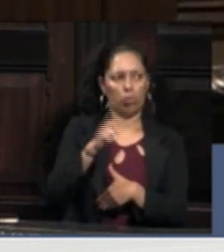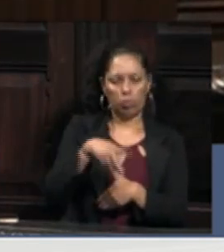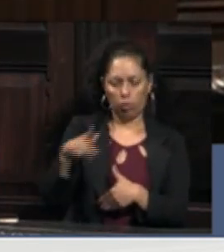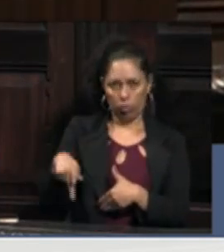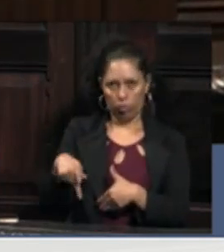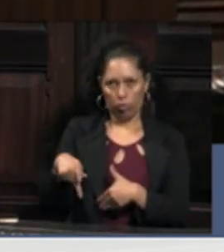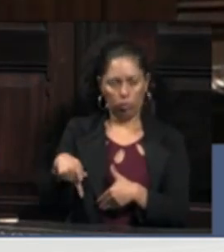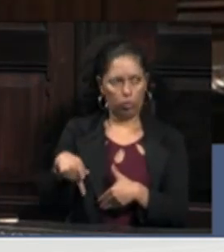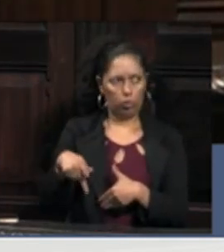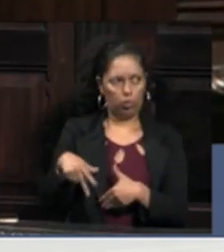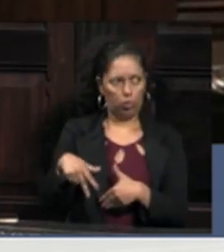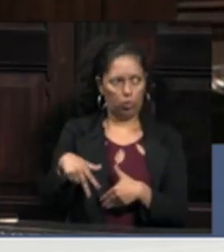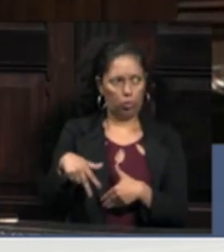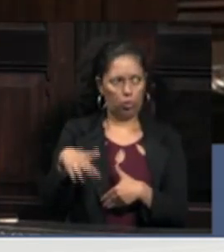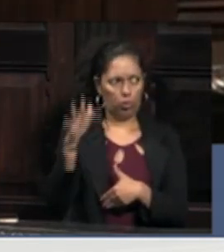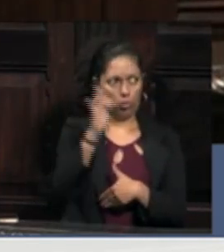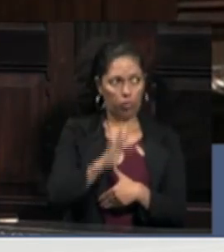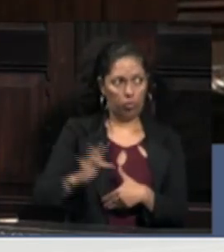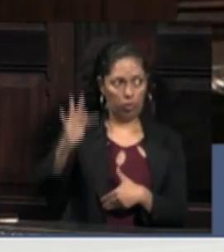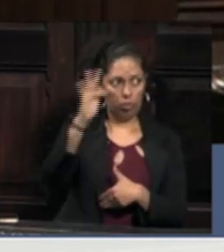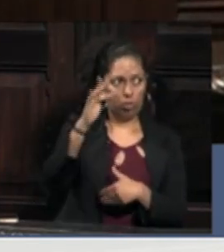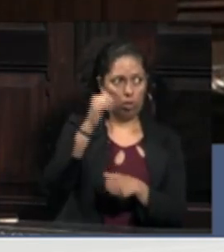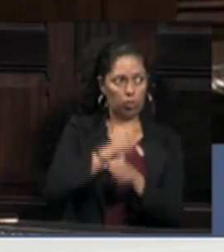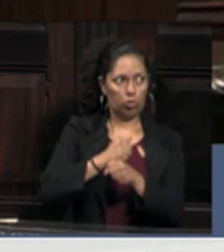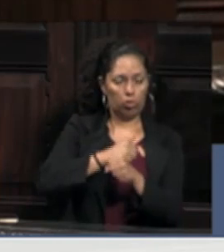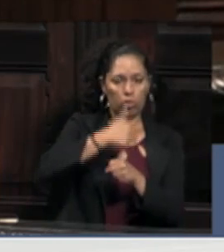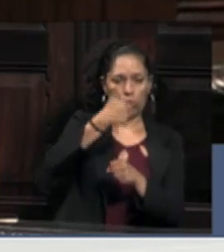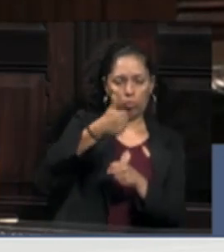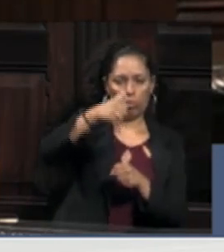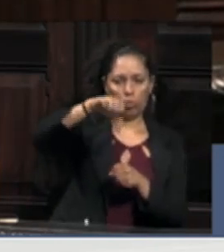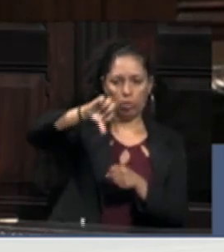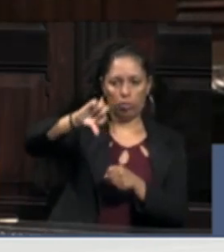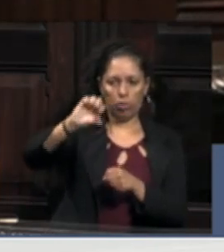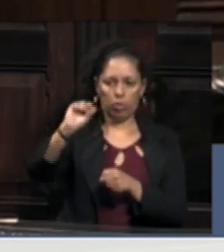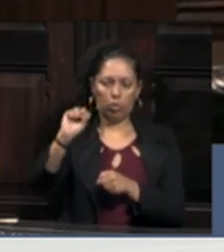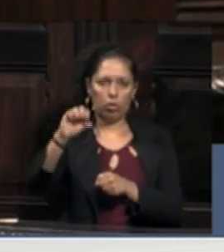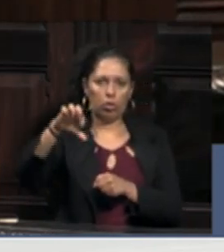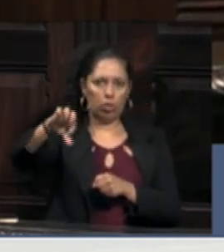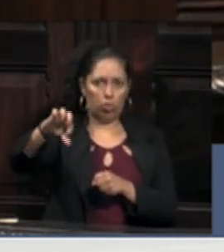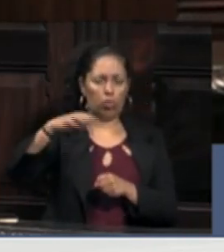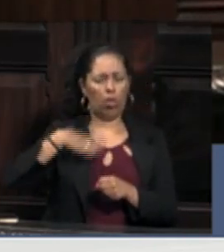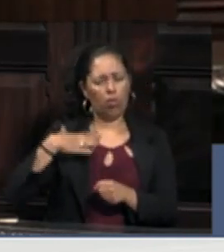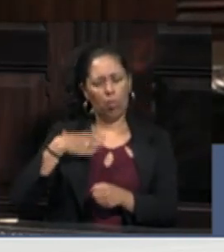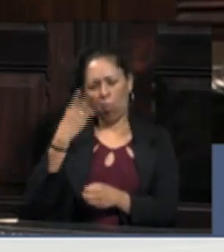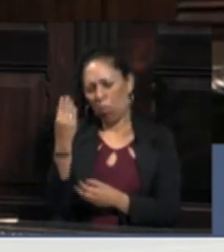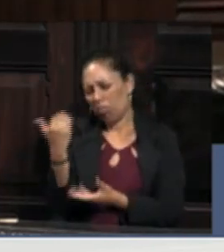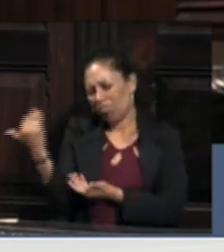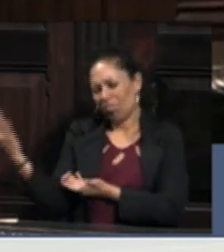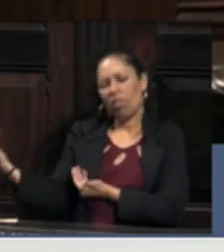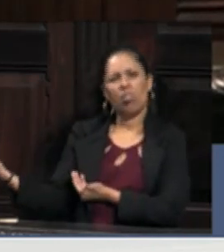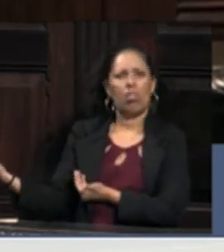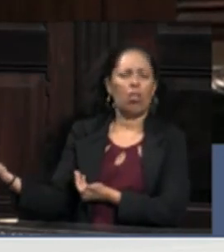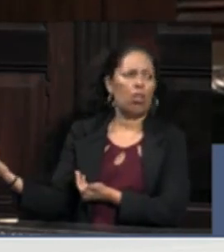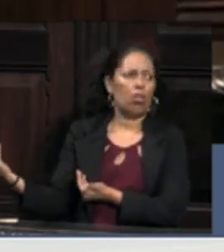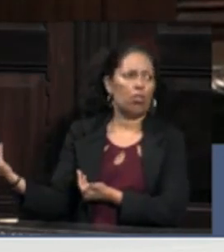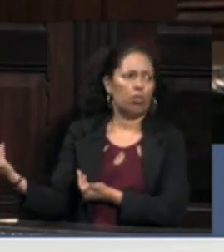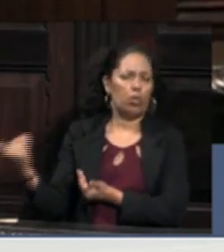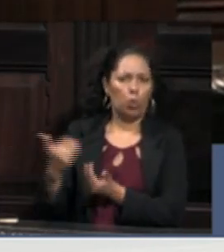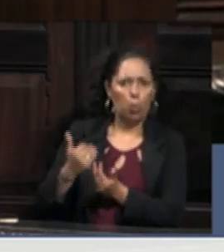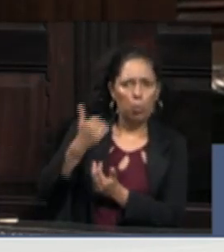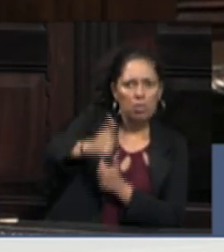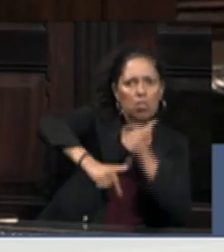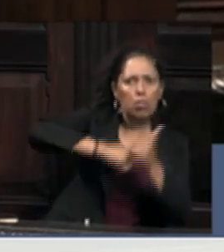Universidade Federal Fluminense em 1989, eu era muito jovem, ingressei na UF em